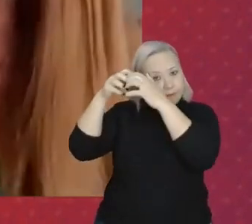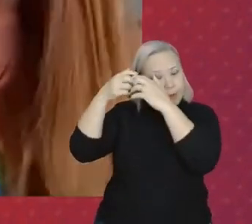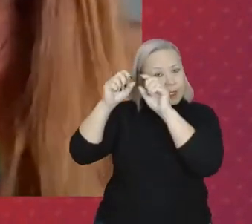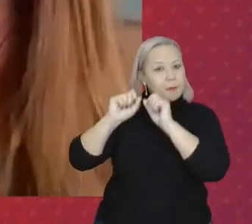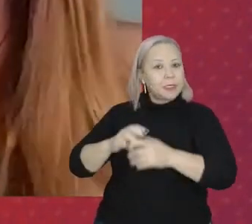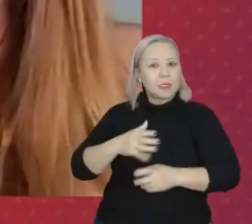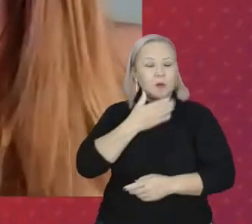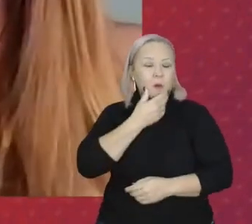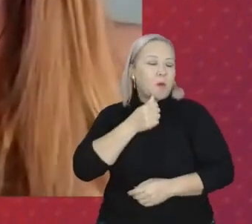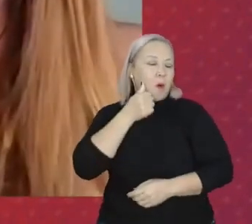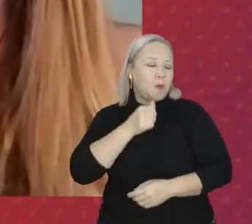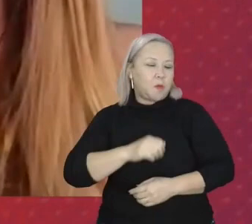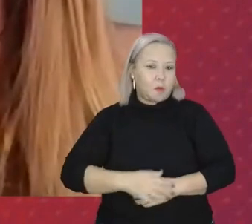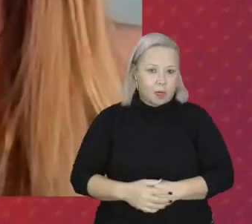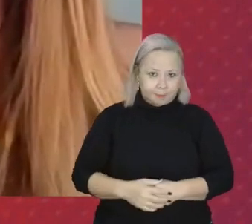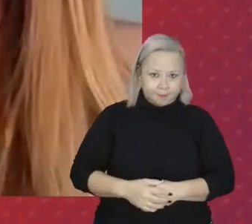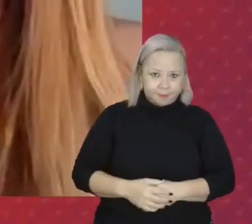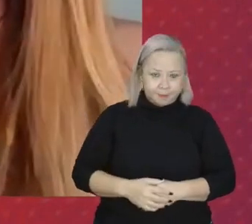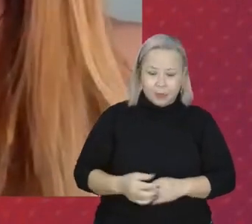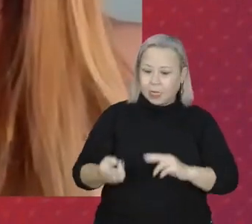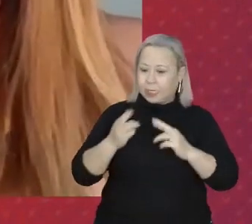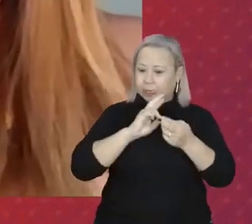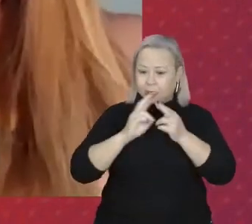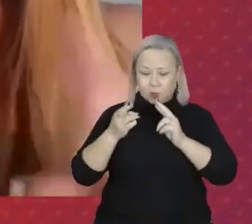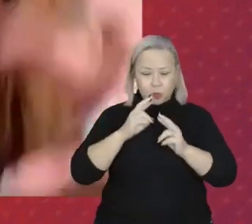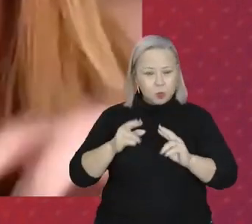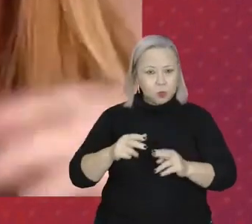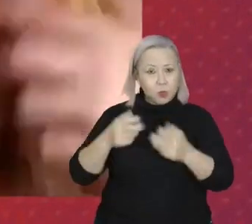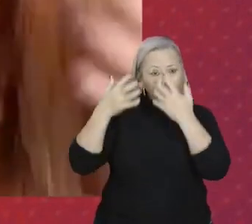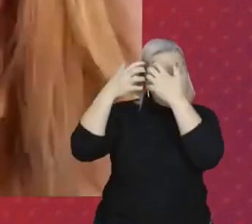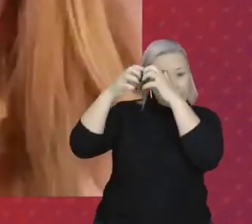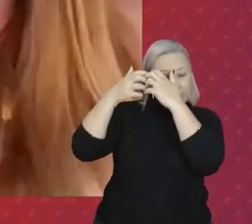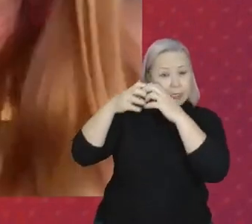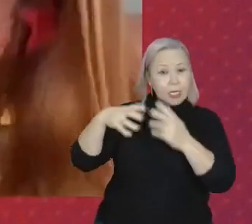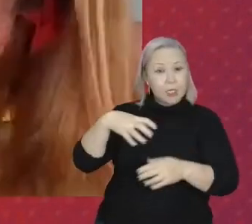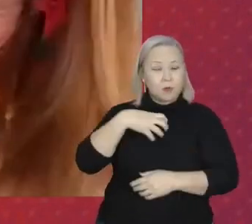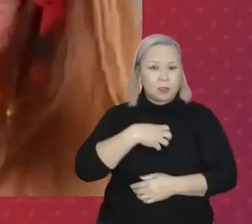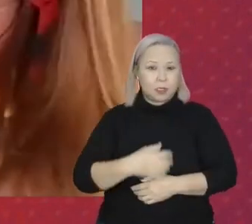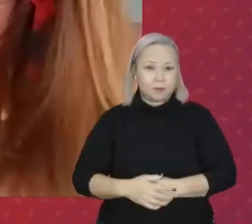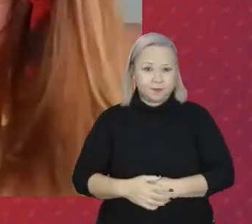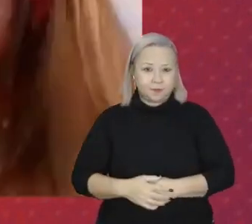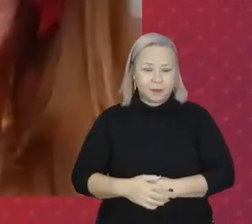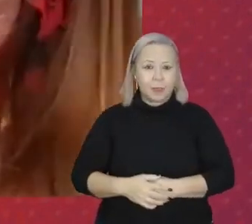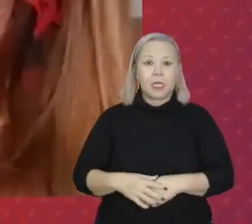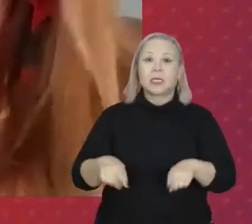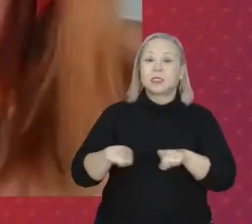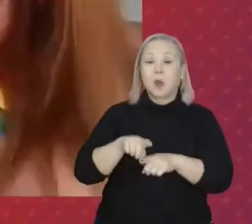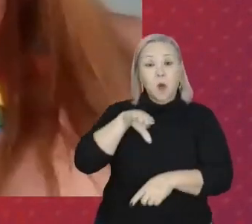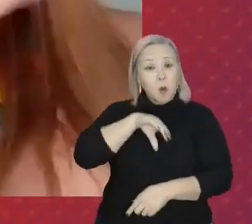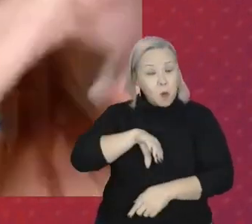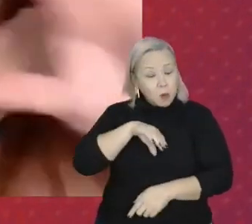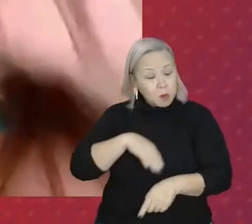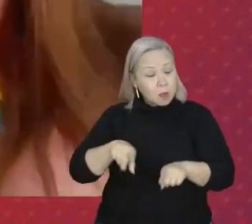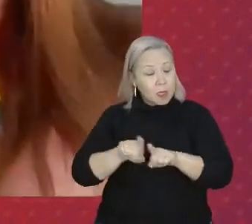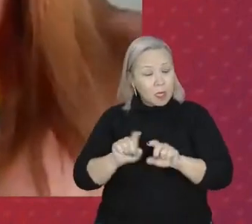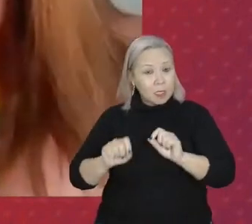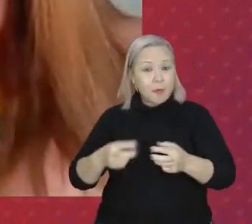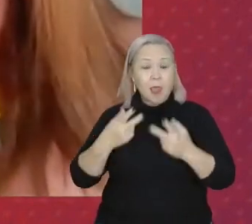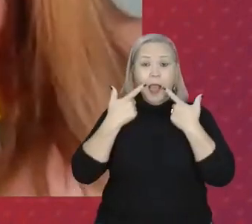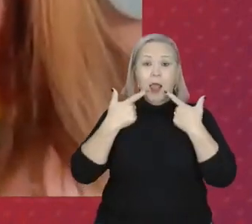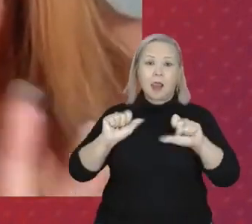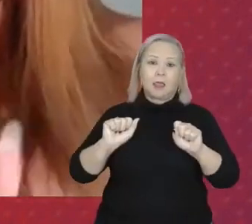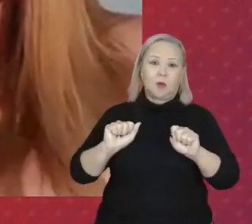relações humanas estão pensadas dessa forma. Né? Os pronomes estão pensados dessa forma. Então, toda